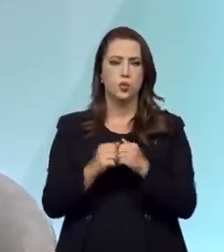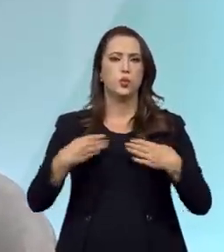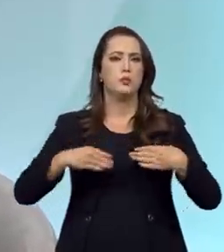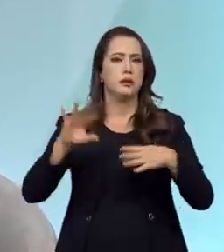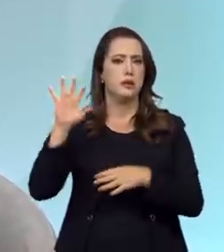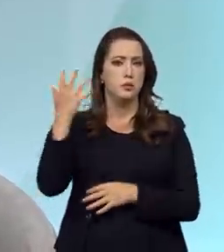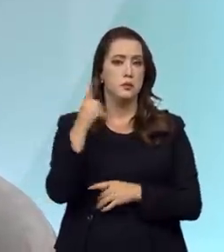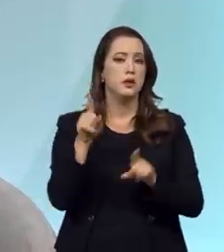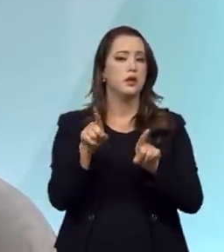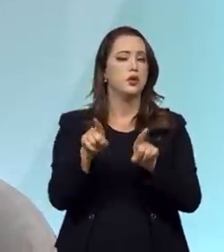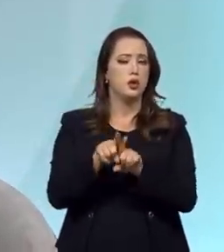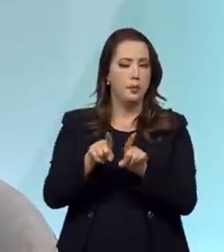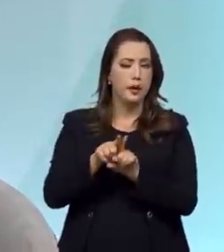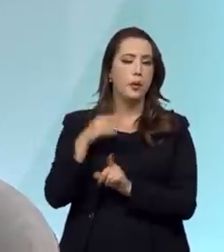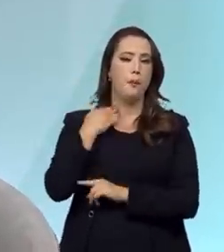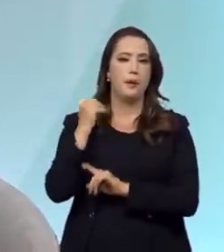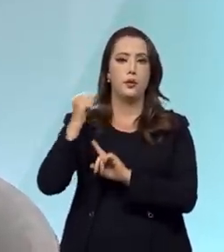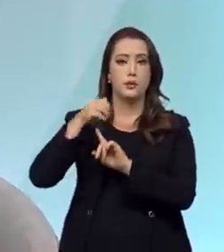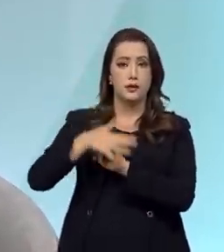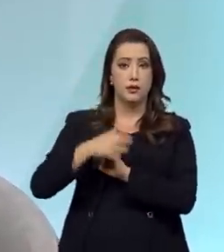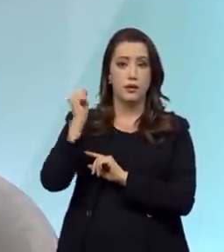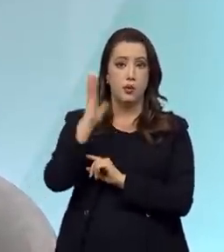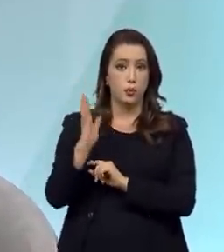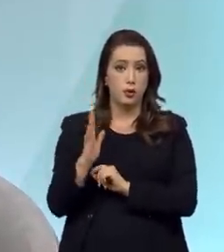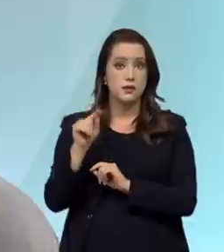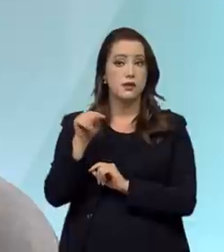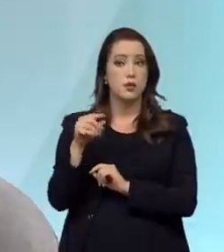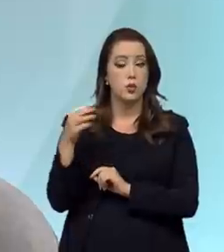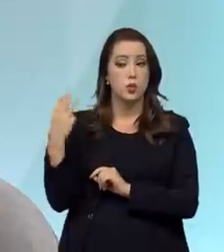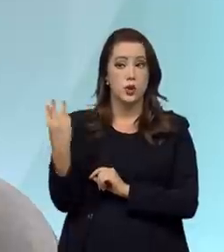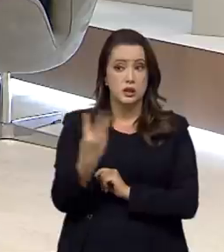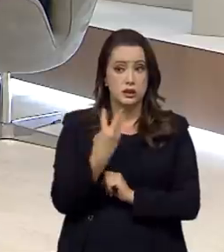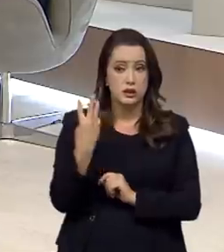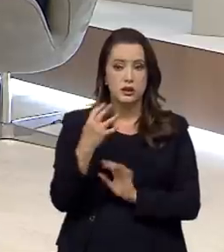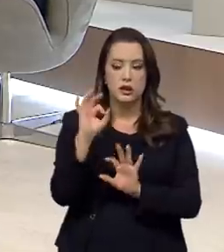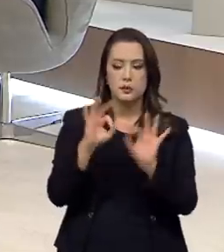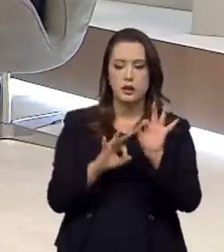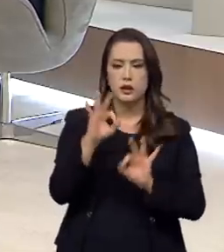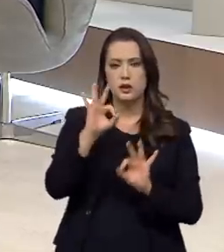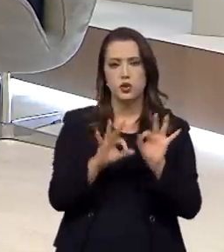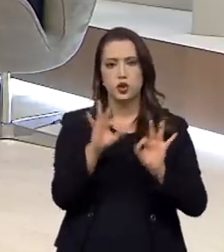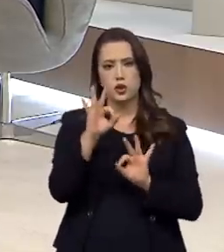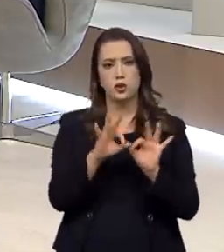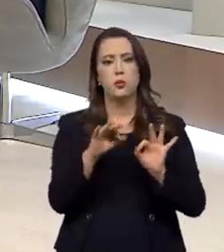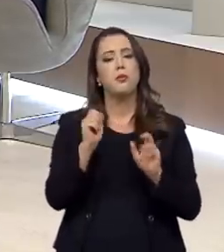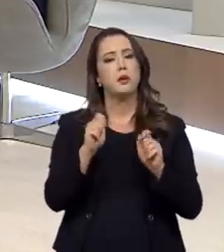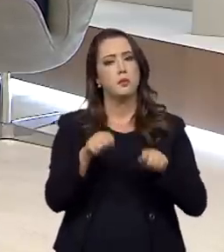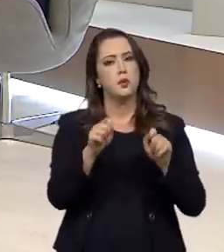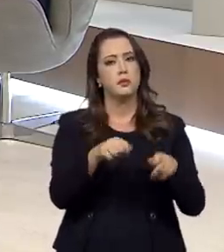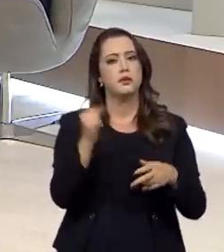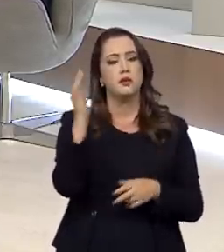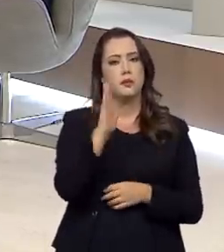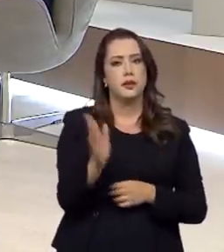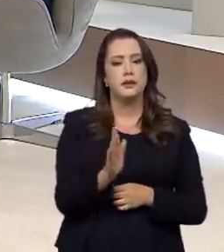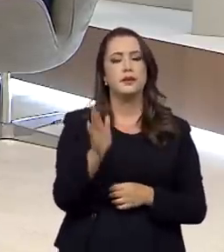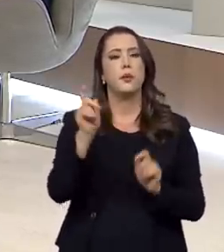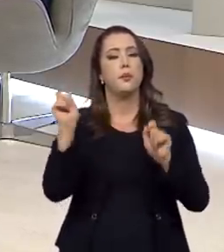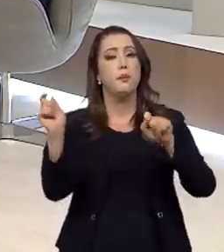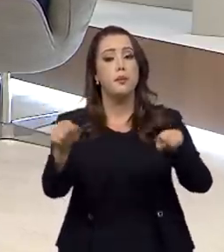e o Banco Central do Brasil nós estamos desenhando toda essa estrutura para que o Brasil tem a